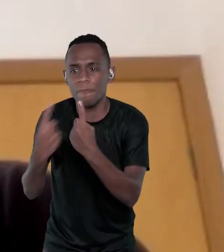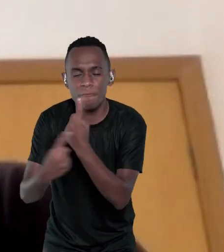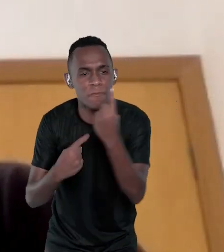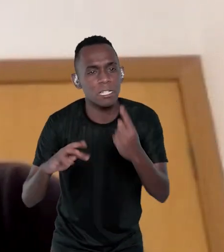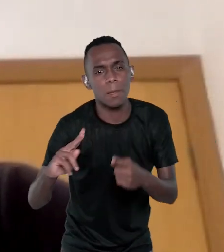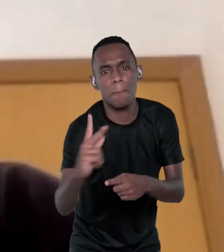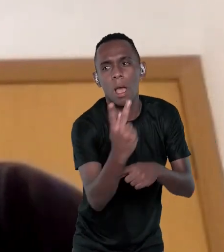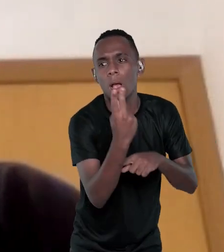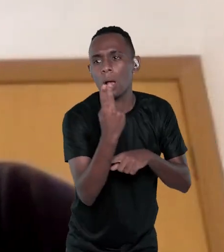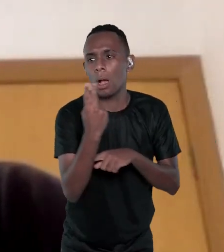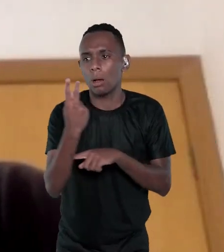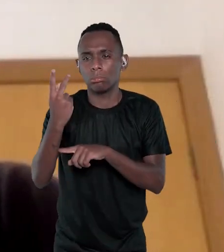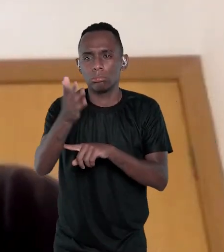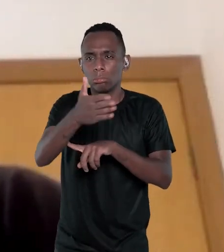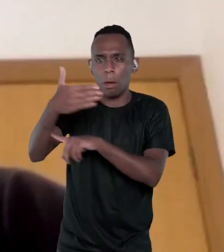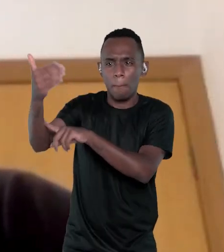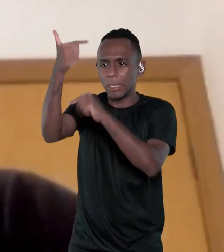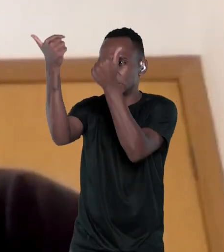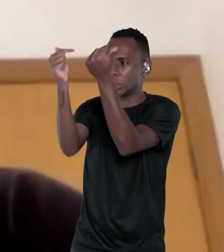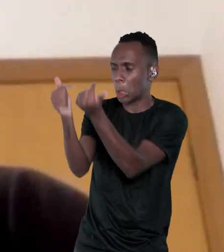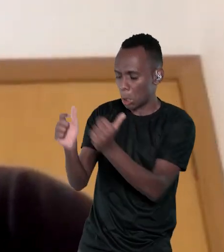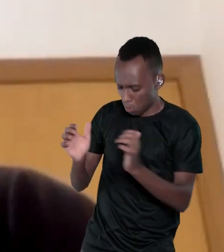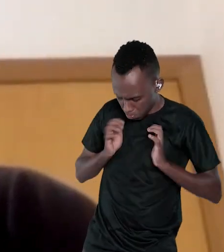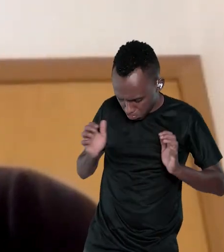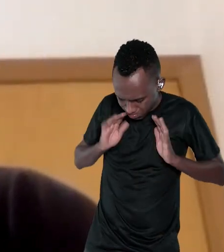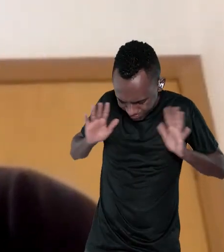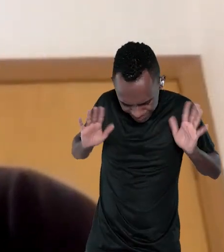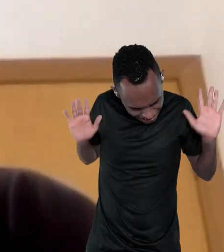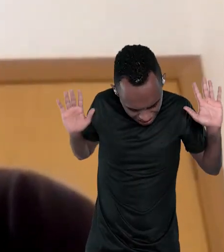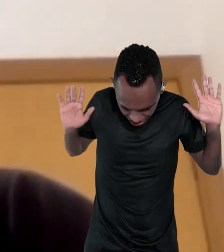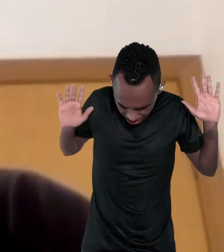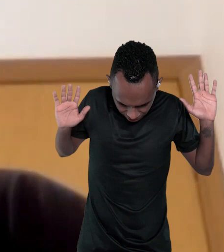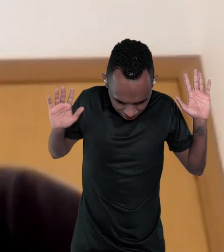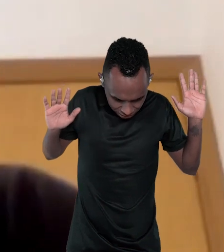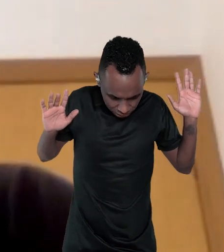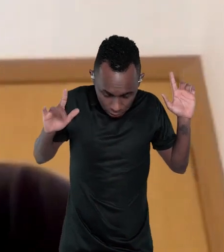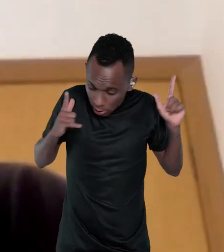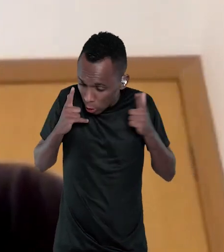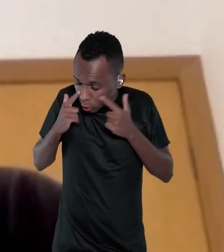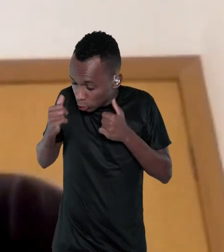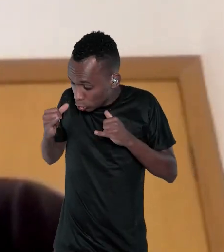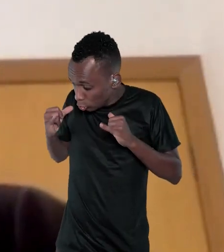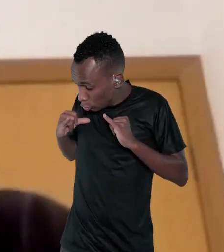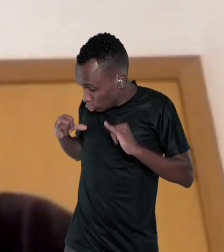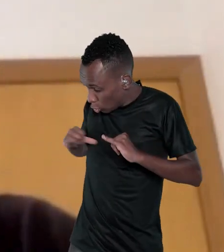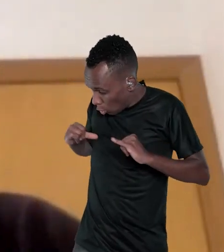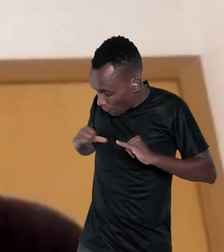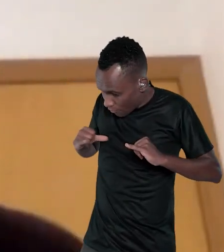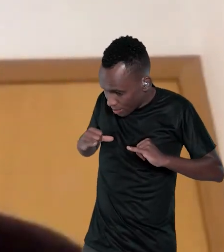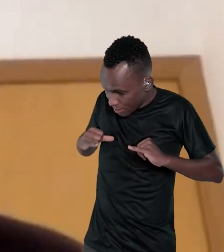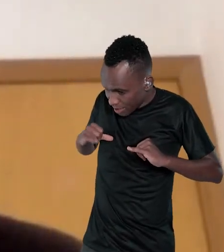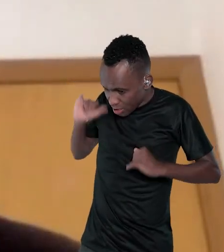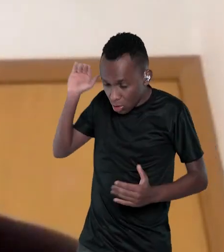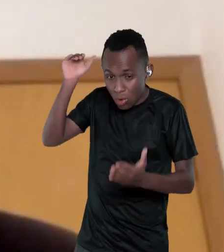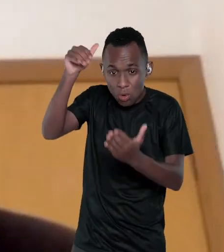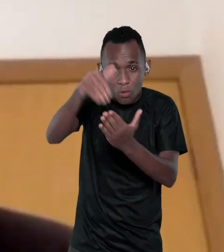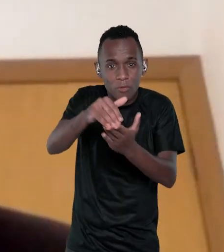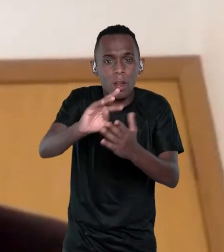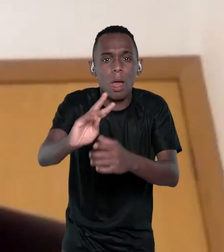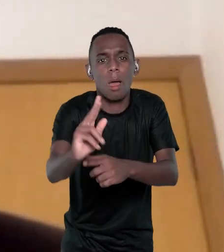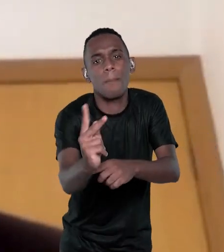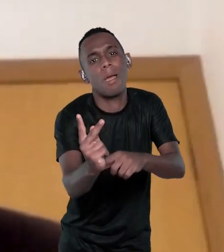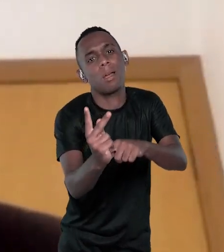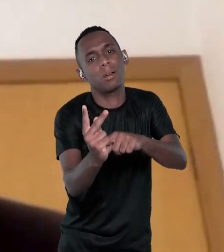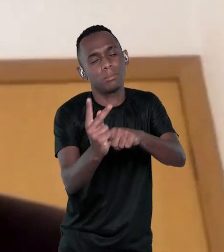música, invado suas avenidas. Não porto bandeira, nenhuma riqueza comigo. A última